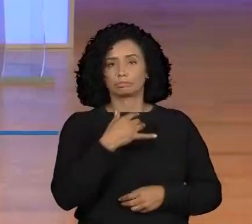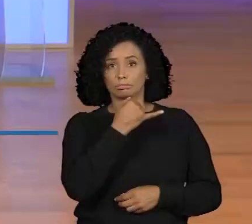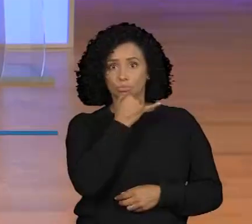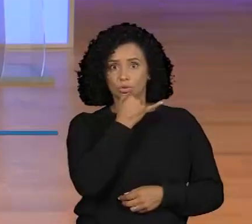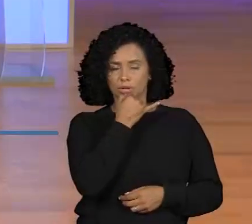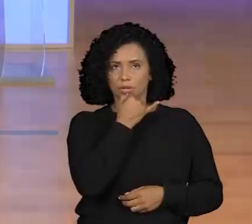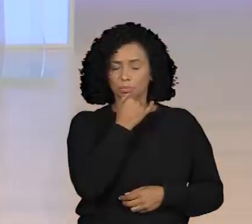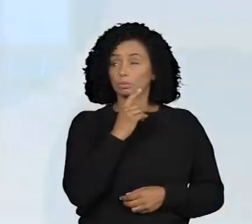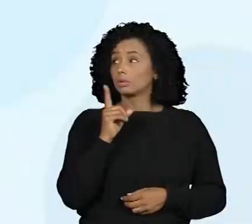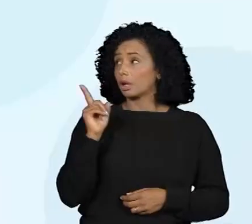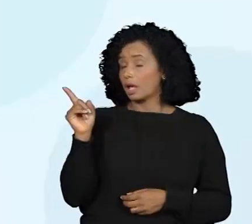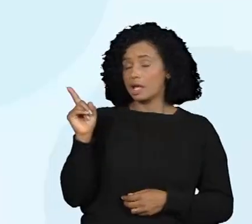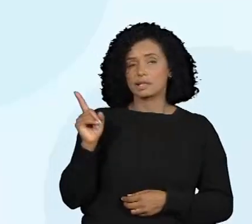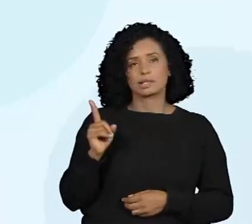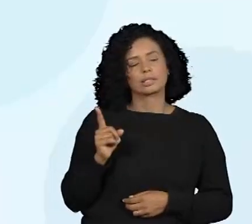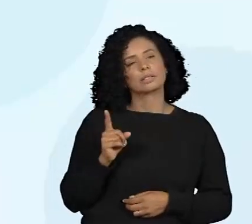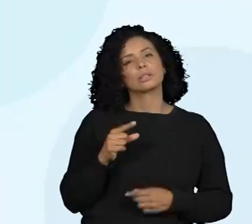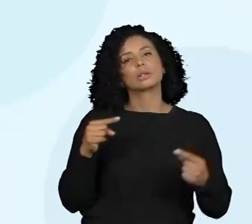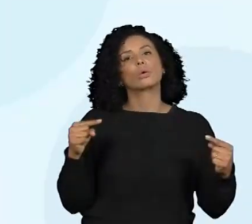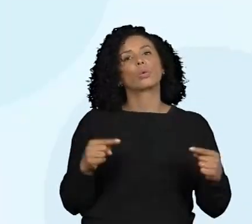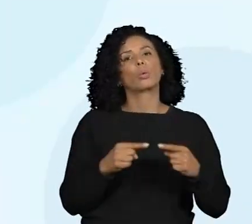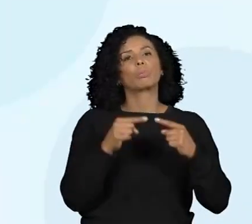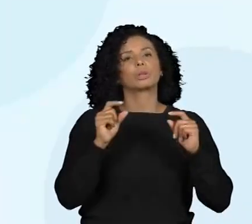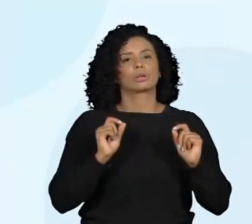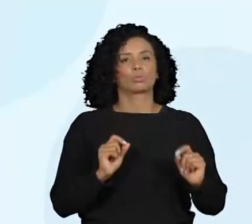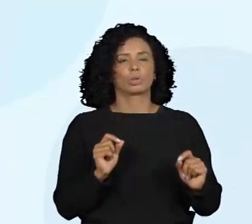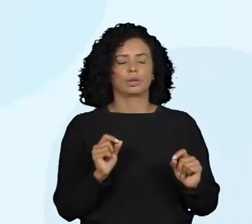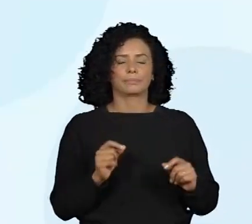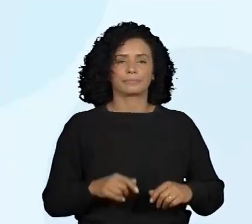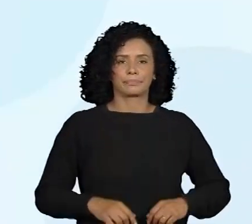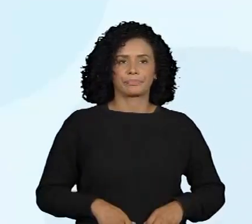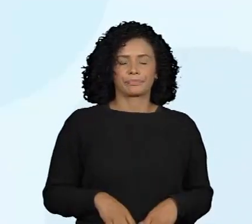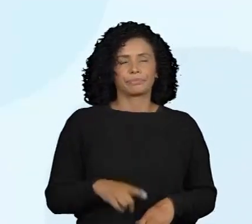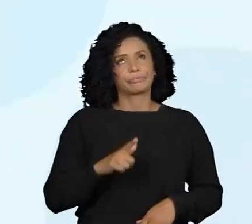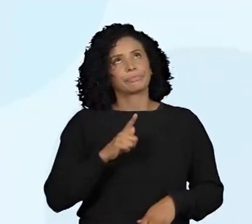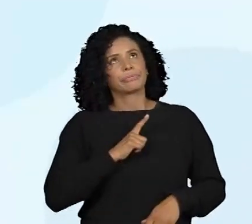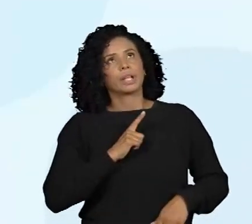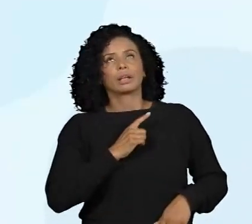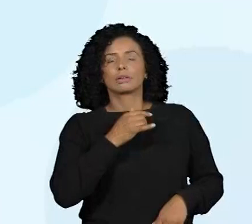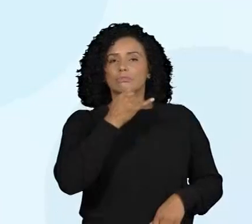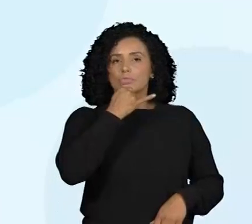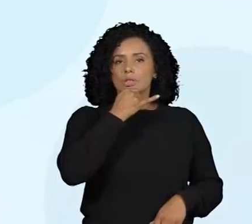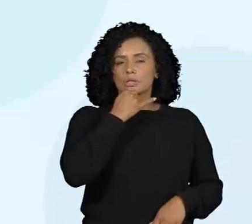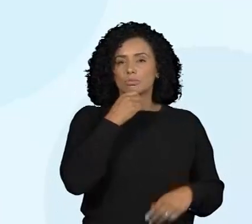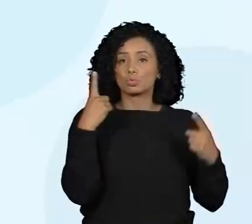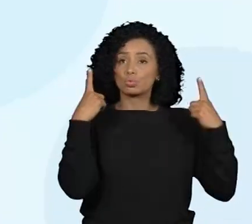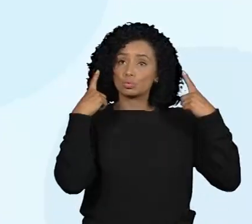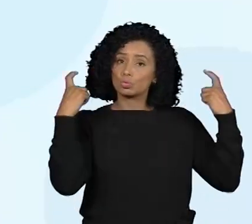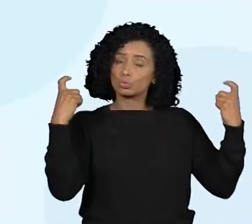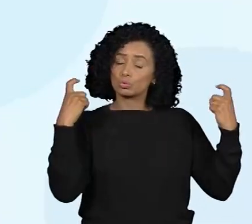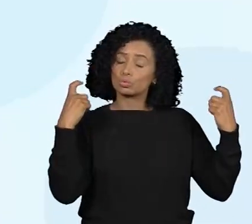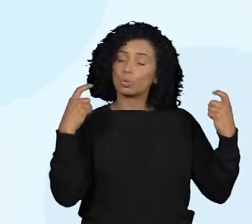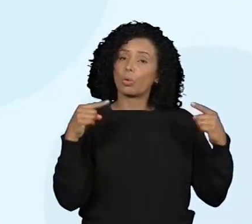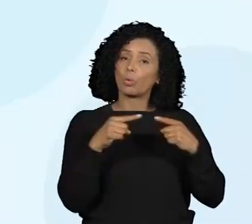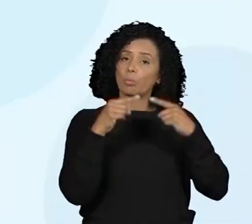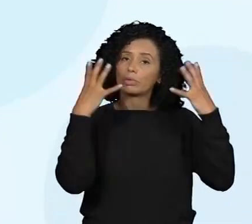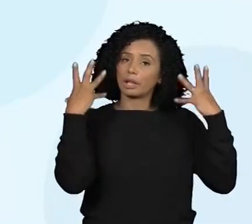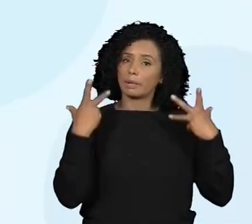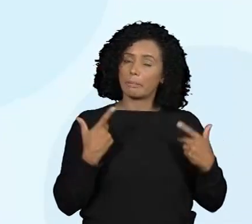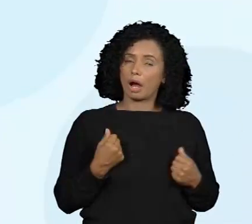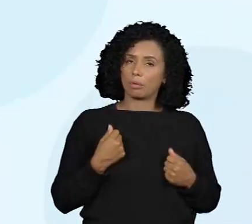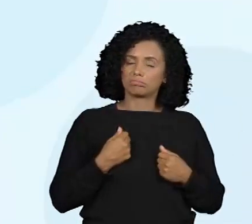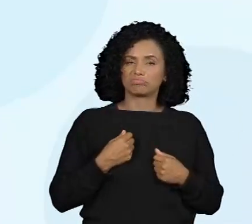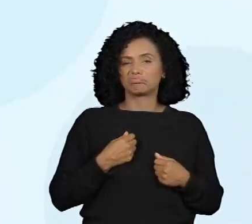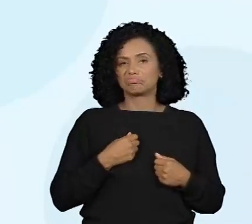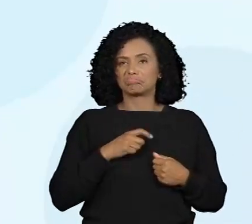temos um aqui que a gente pode usar o nome de ou sons de animais no caso aqui eu